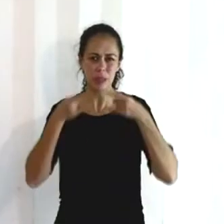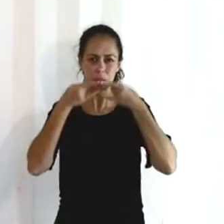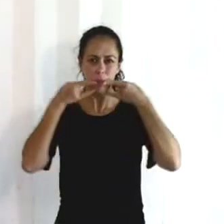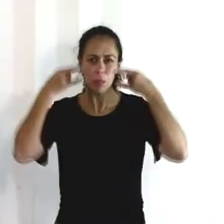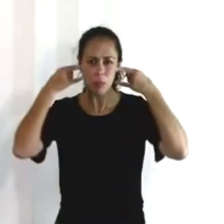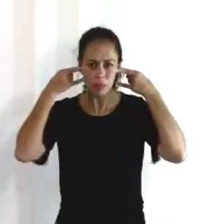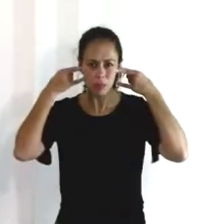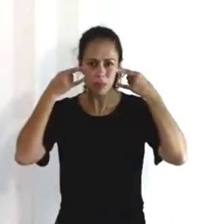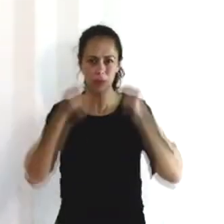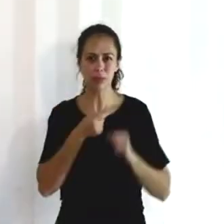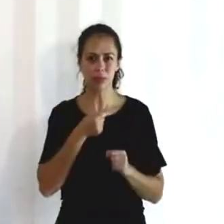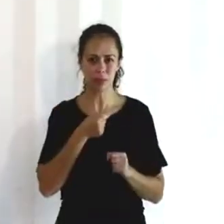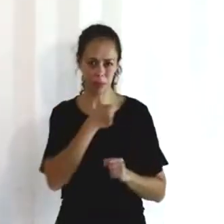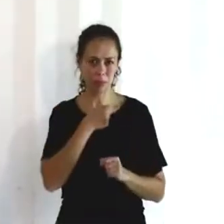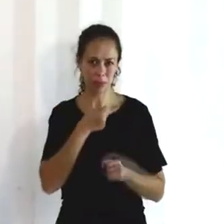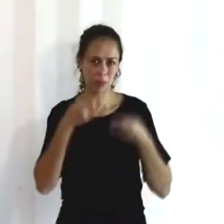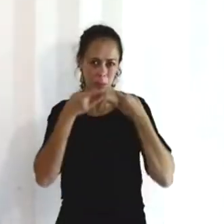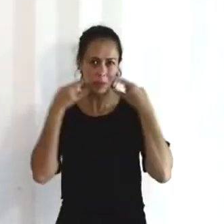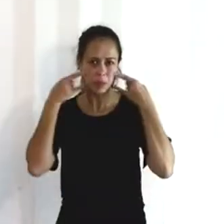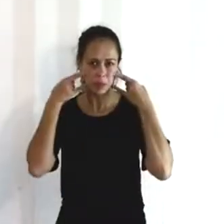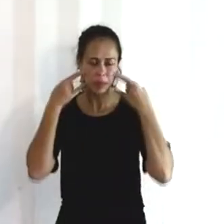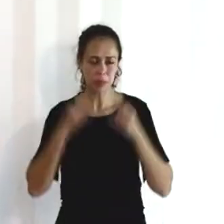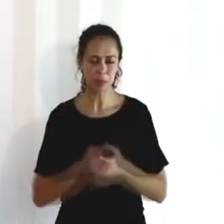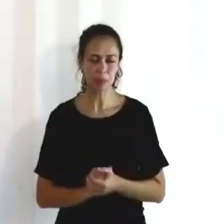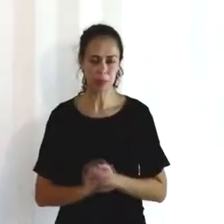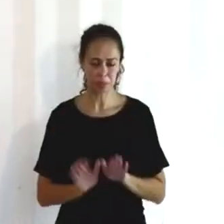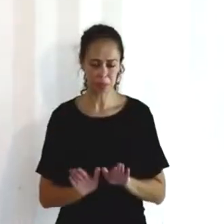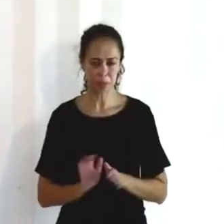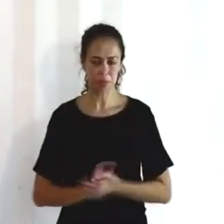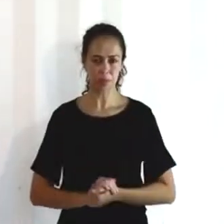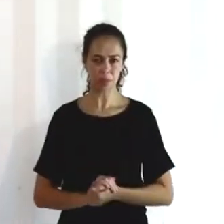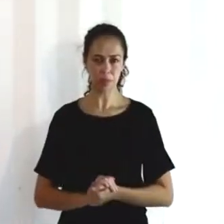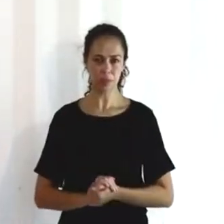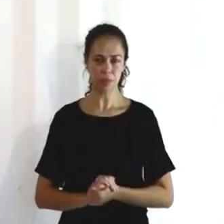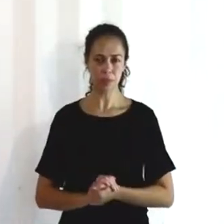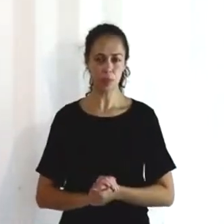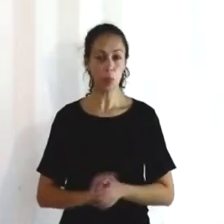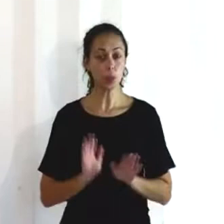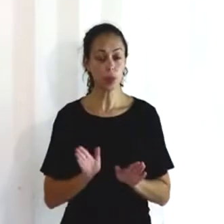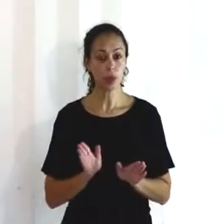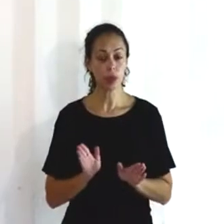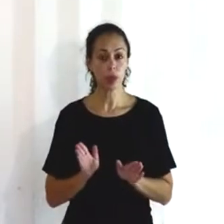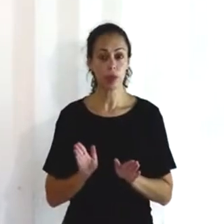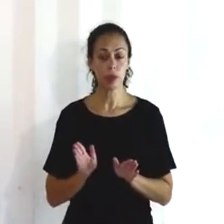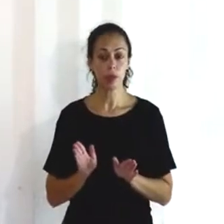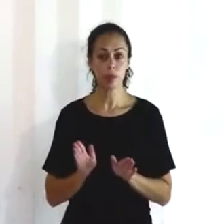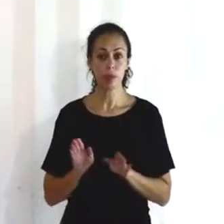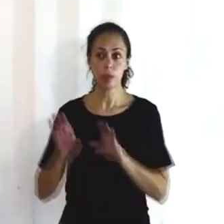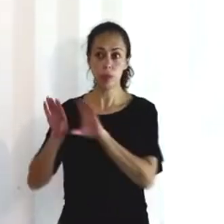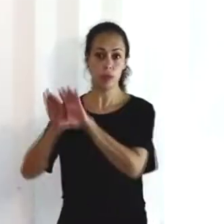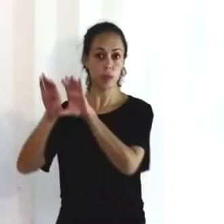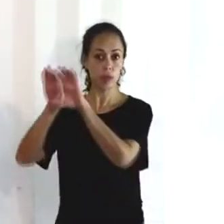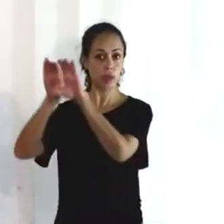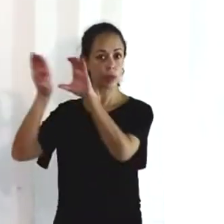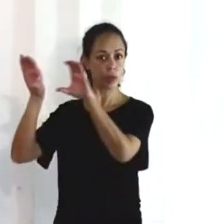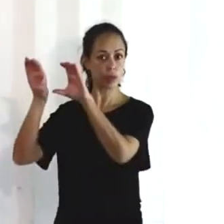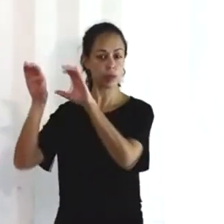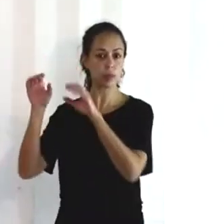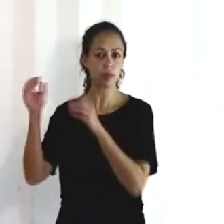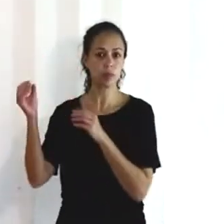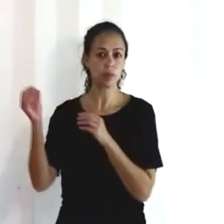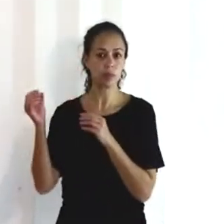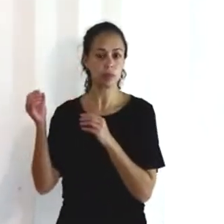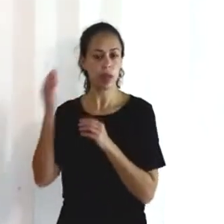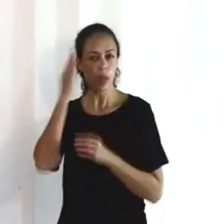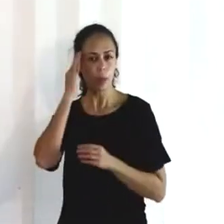dos céus é semelhante a um rei que resolveu ajustar contas com os seus servos.